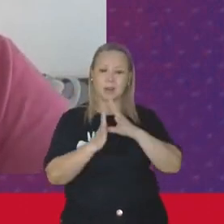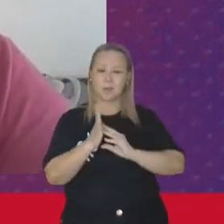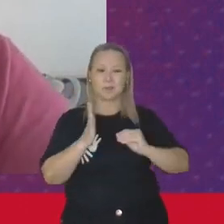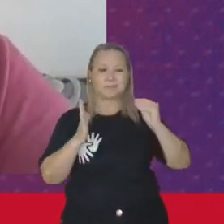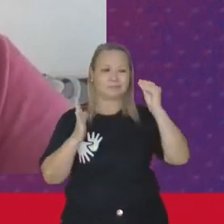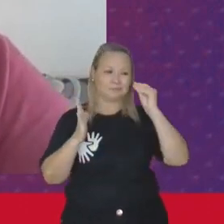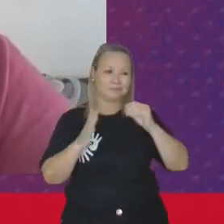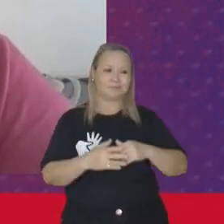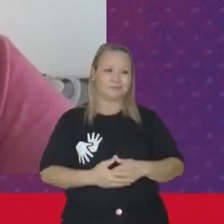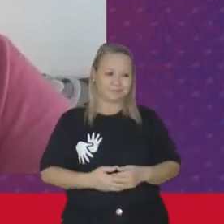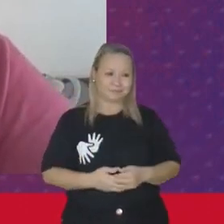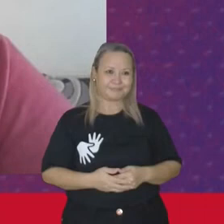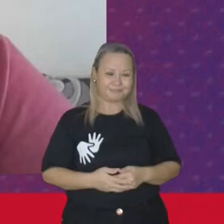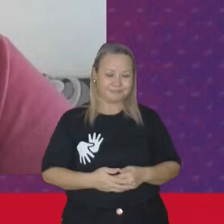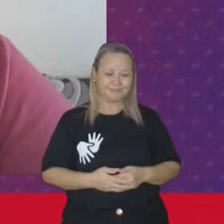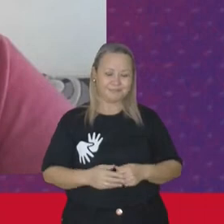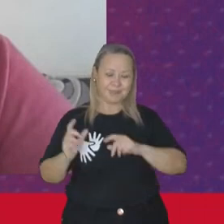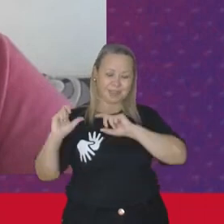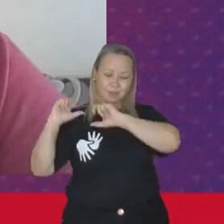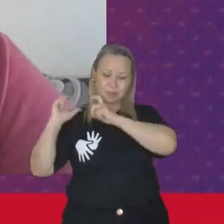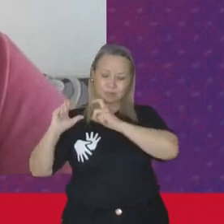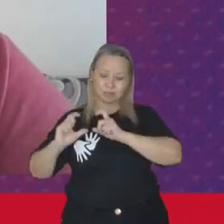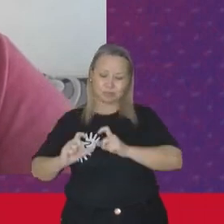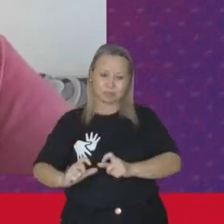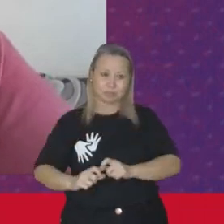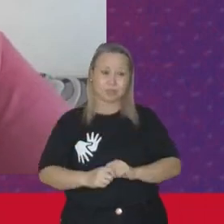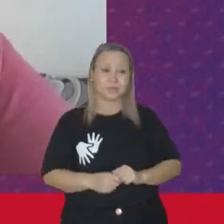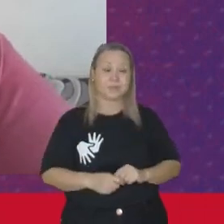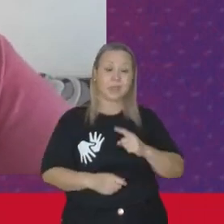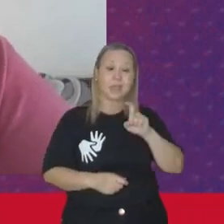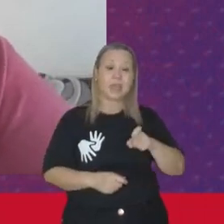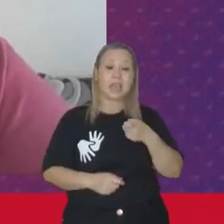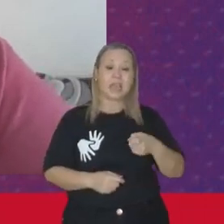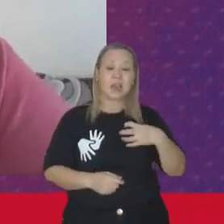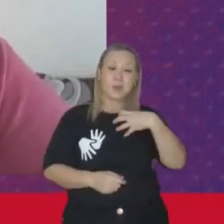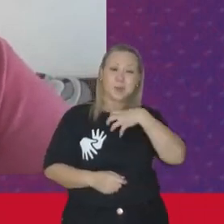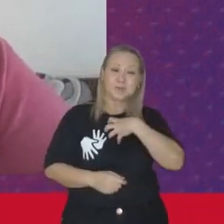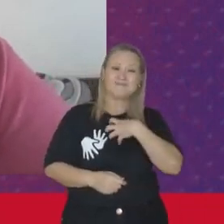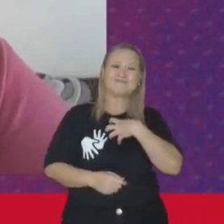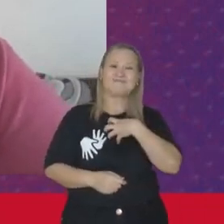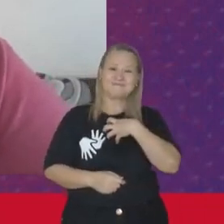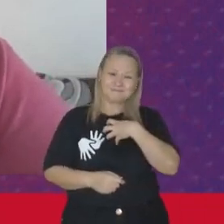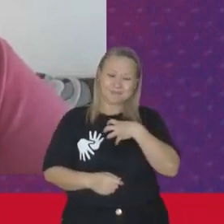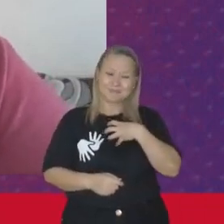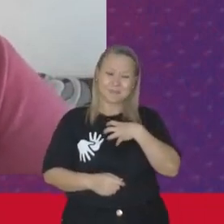verdade, ela é ela é uma condição, ela é